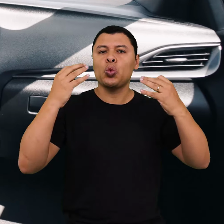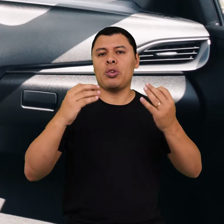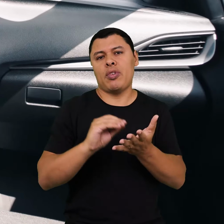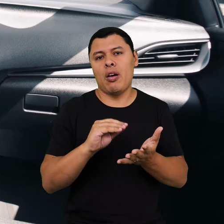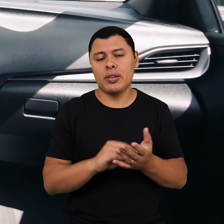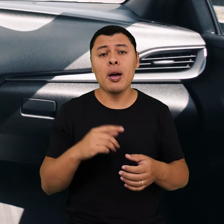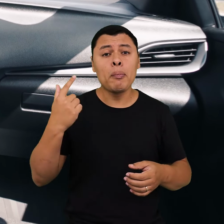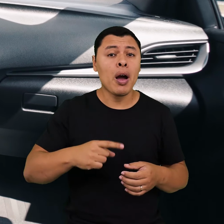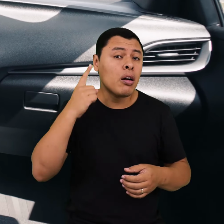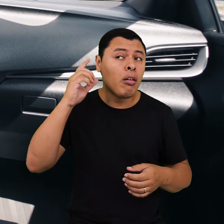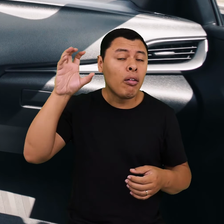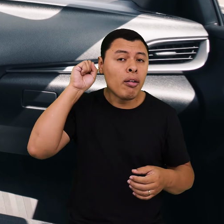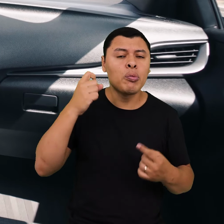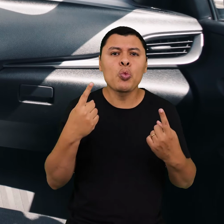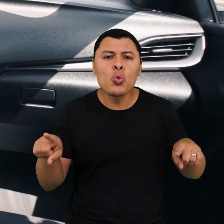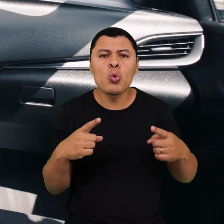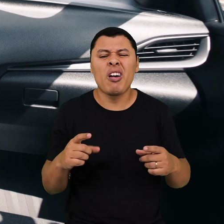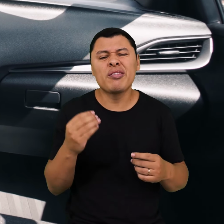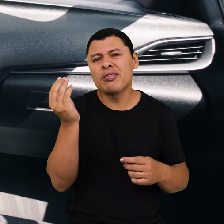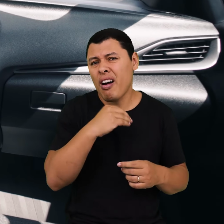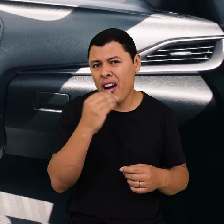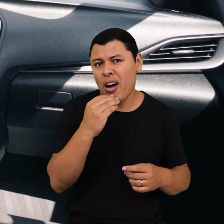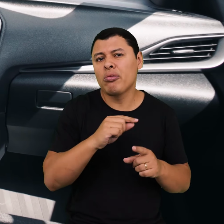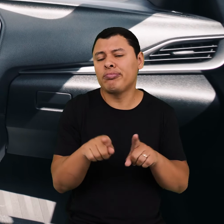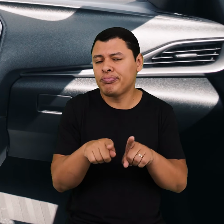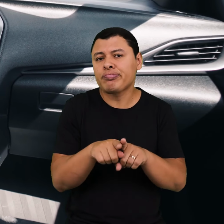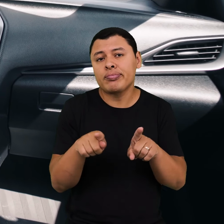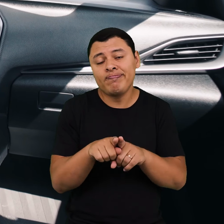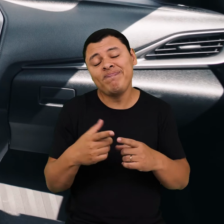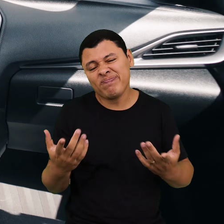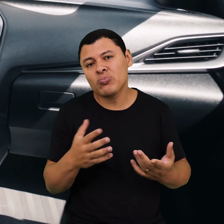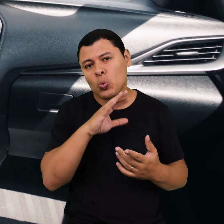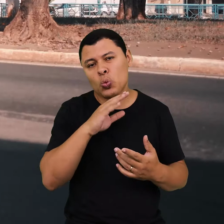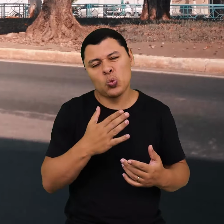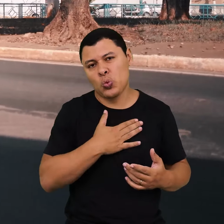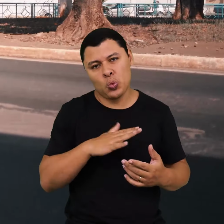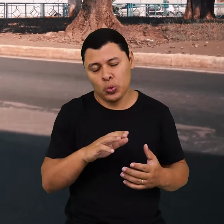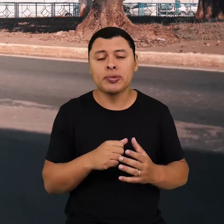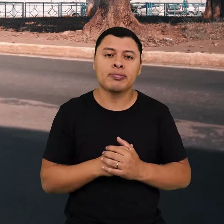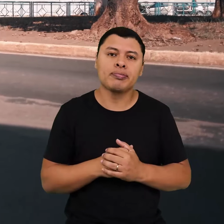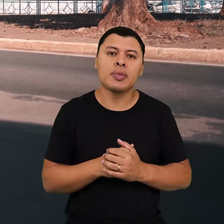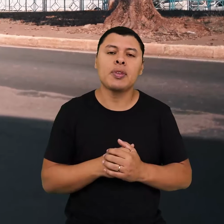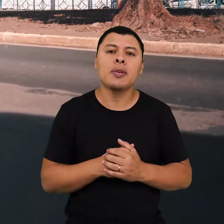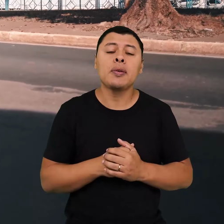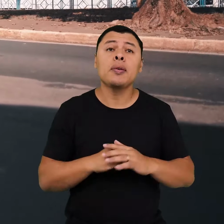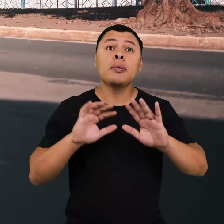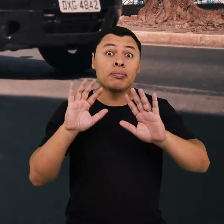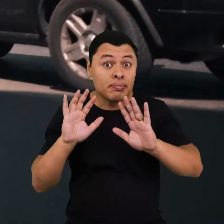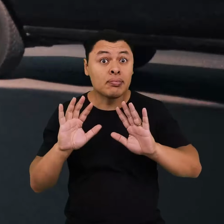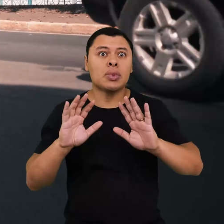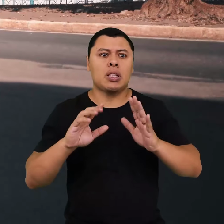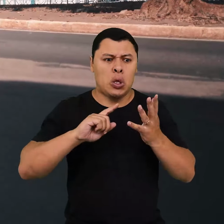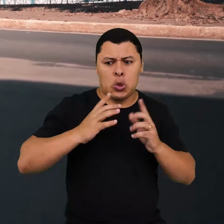né? Sem grave, sem massa sonora, tudo isso aí são pontos de crítica. E é lógico, contrabalanceados aí